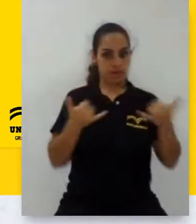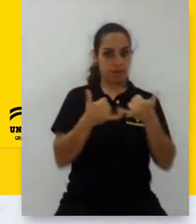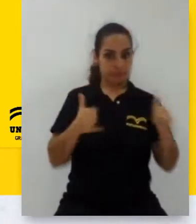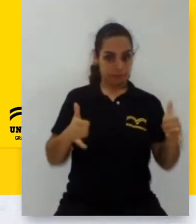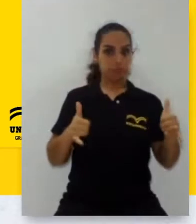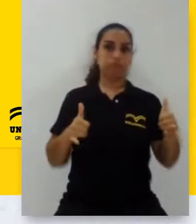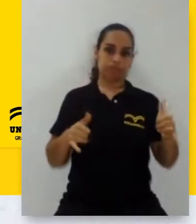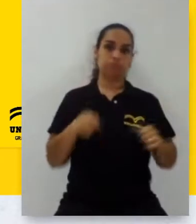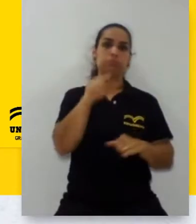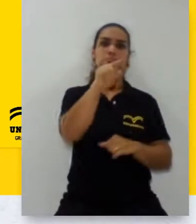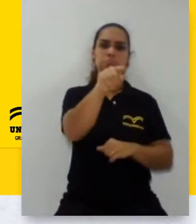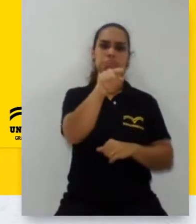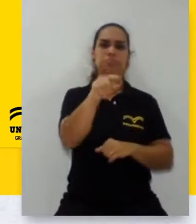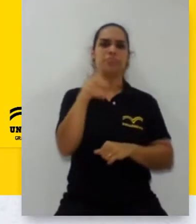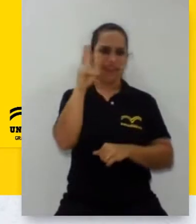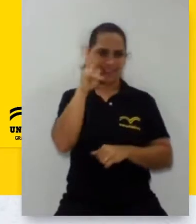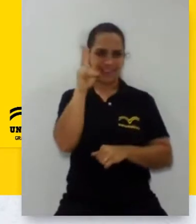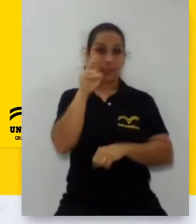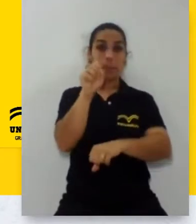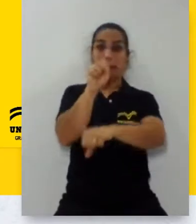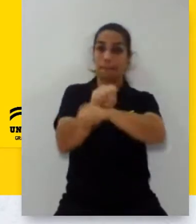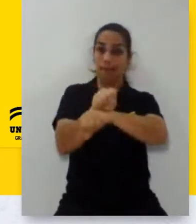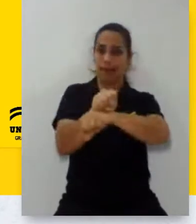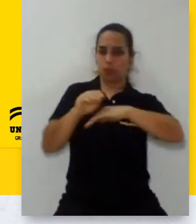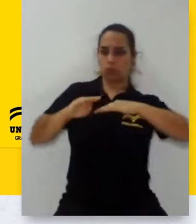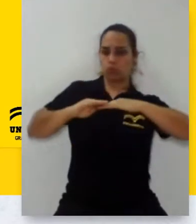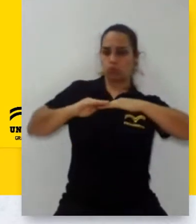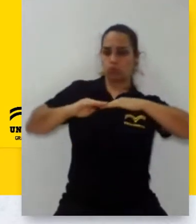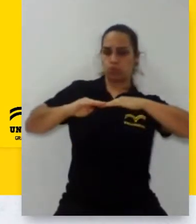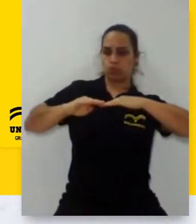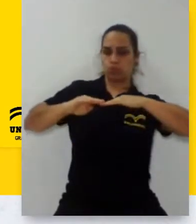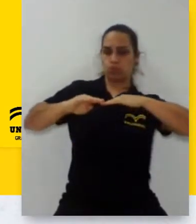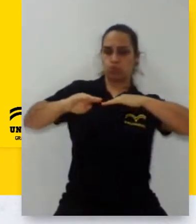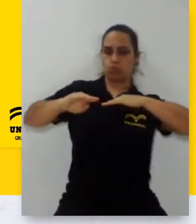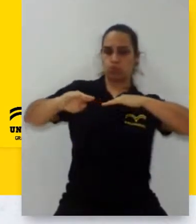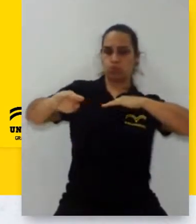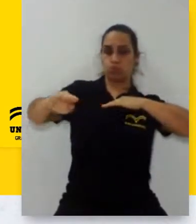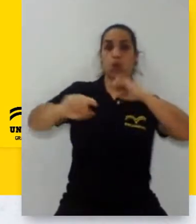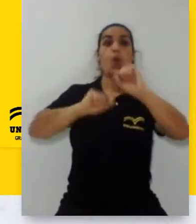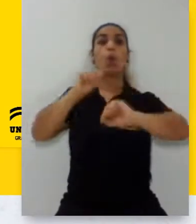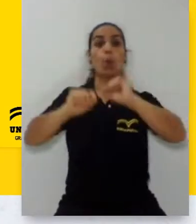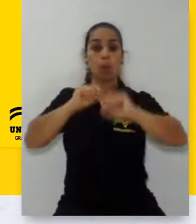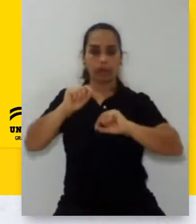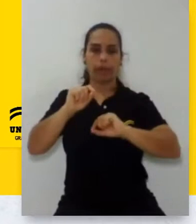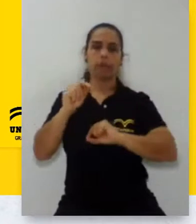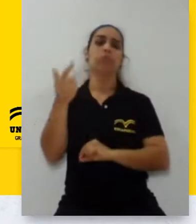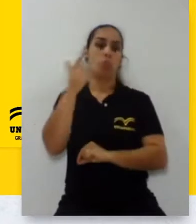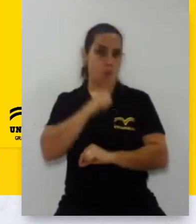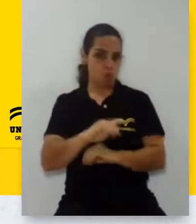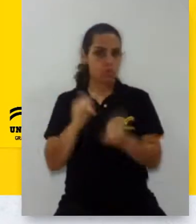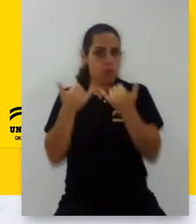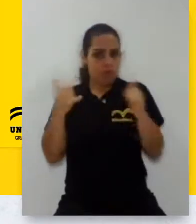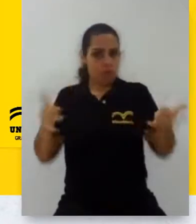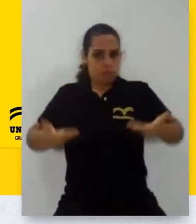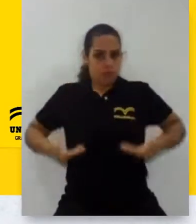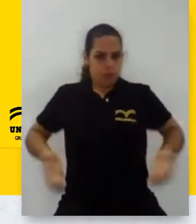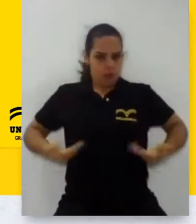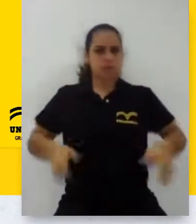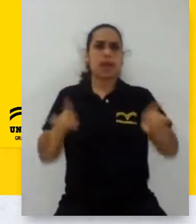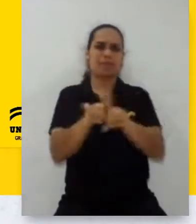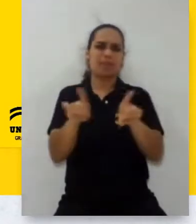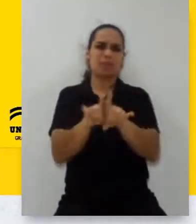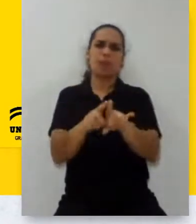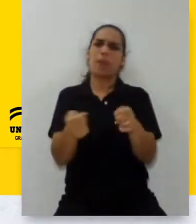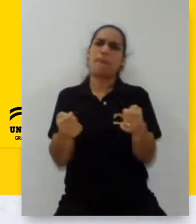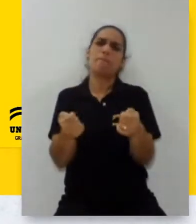Eu falei para vocês aí em torno de meio litro de oxigênio por minuto, isso significa muito pouco para o organismo. Mas aí, quando você faz exercício, você